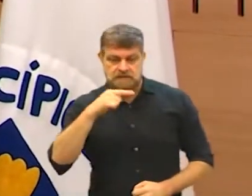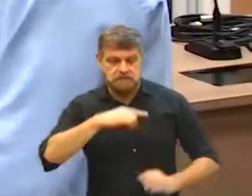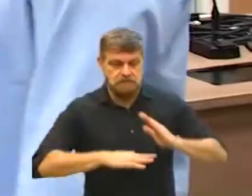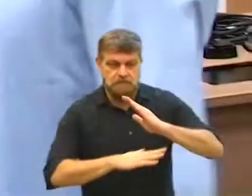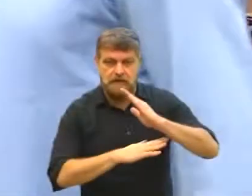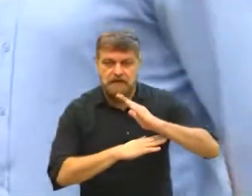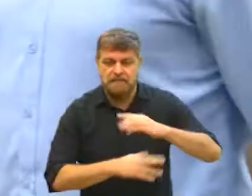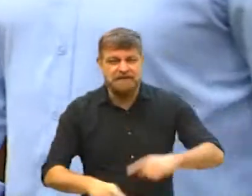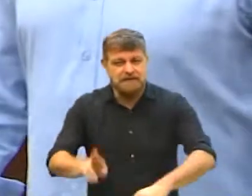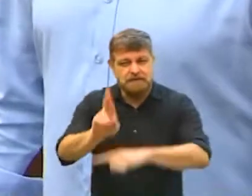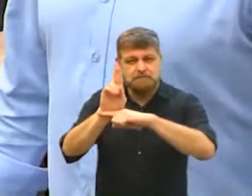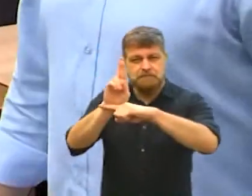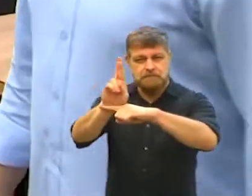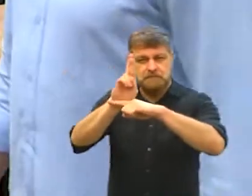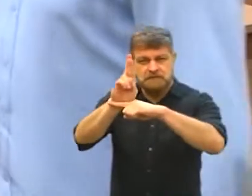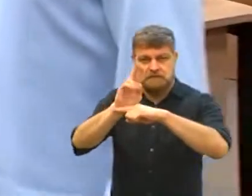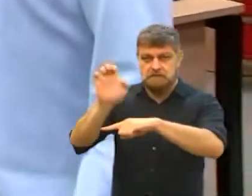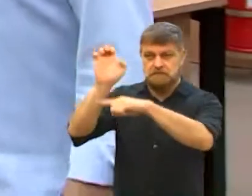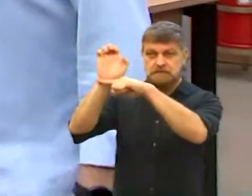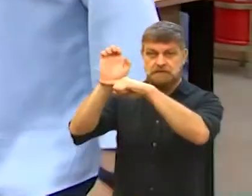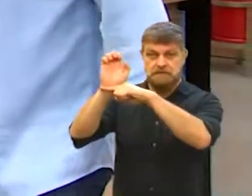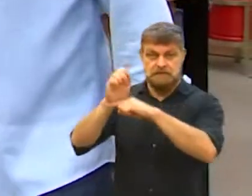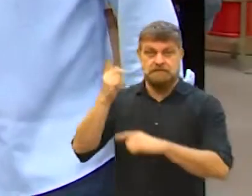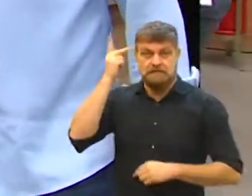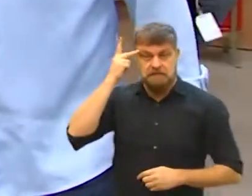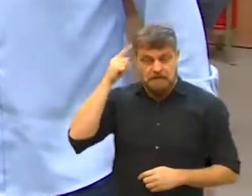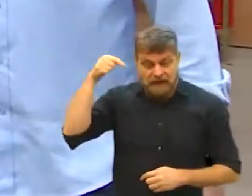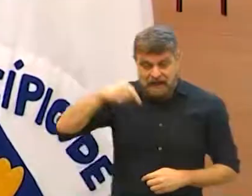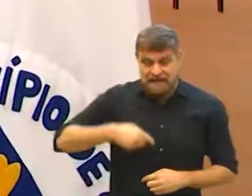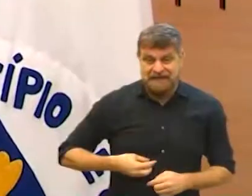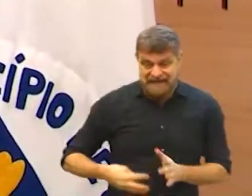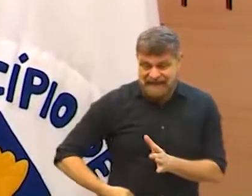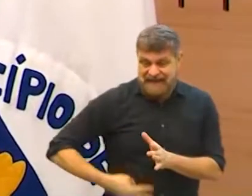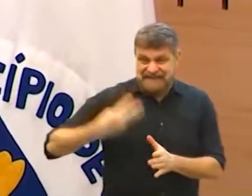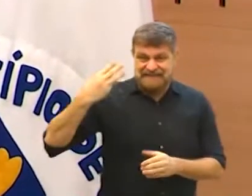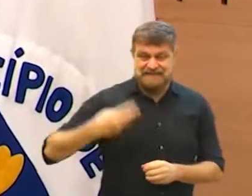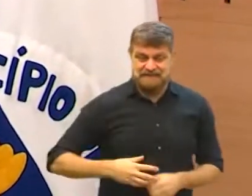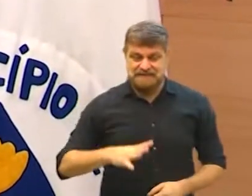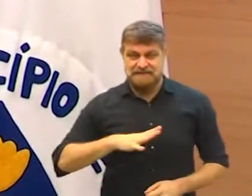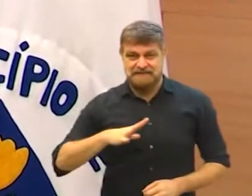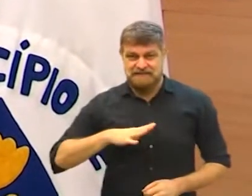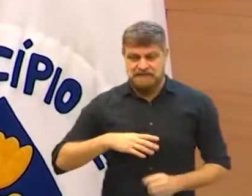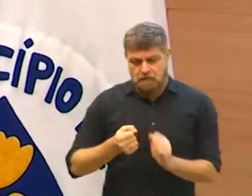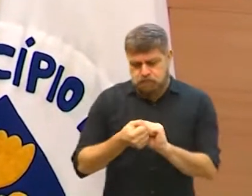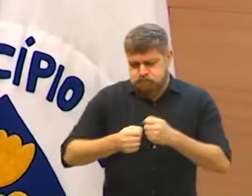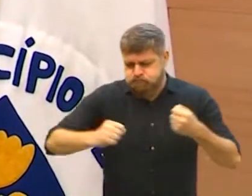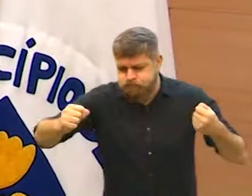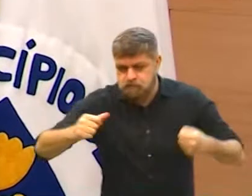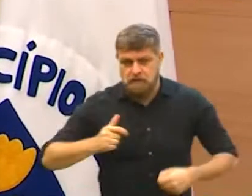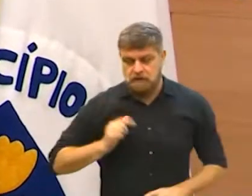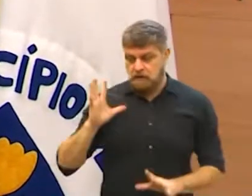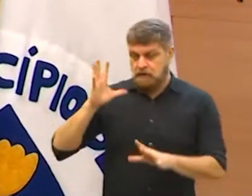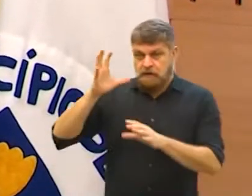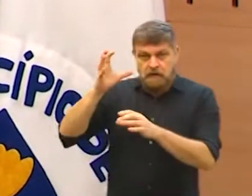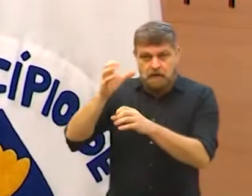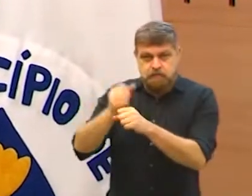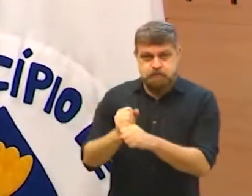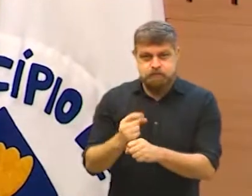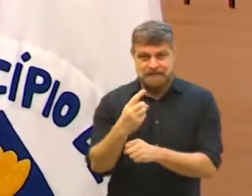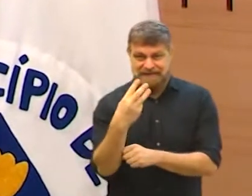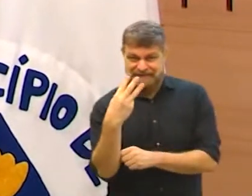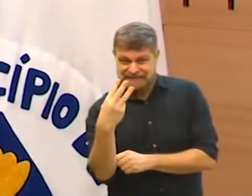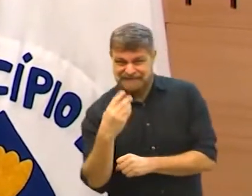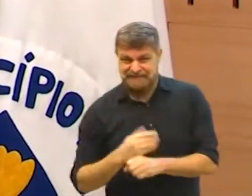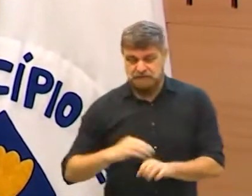conhecer e uma Câmara extremamente representativa para o estado de São Paulo, porque Campinas é a terceira maior cidade do estado de São Paulo e o 10º maior